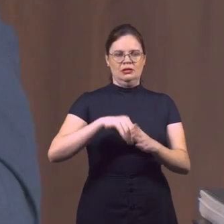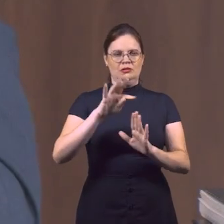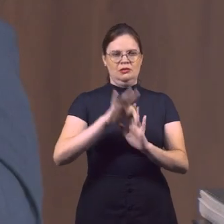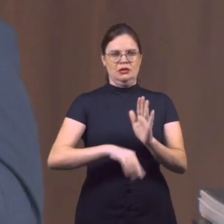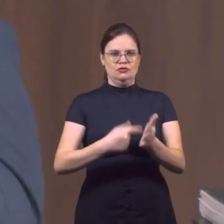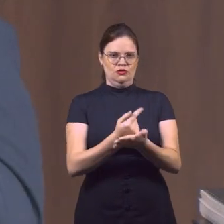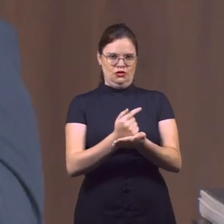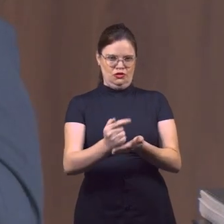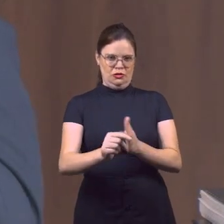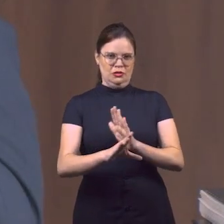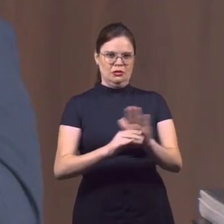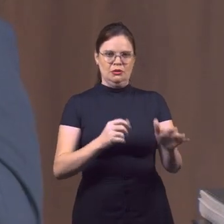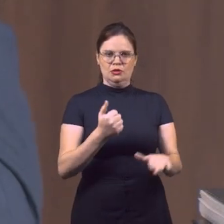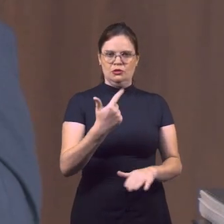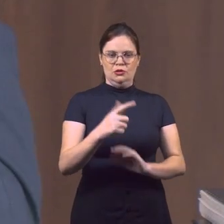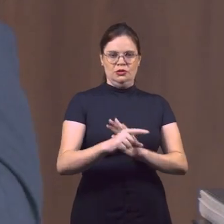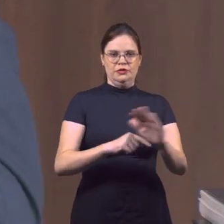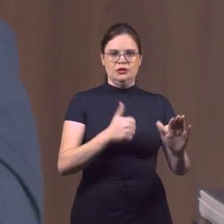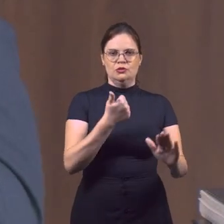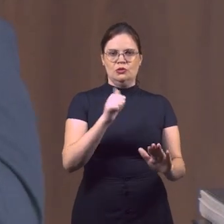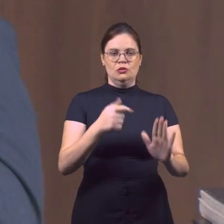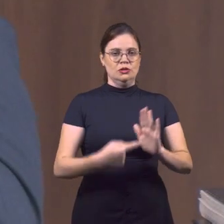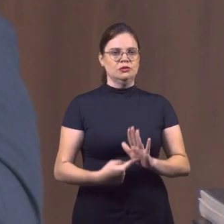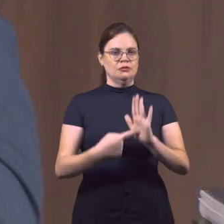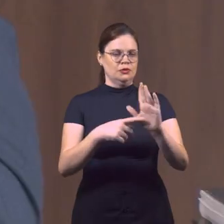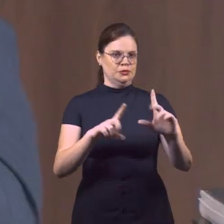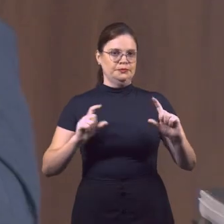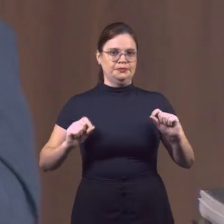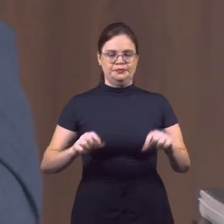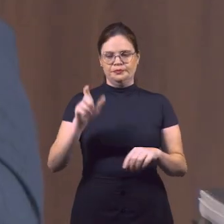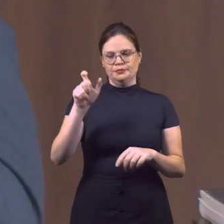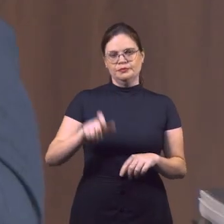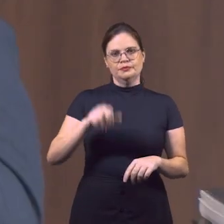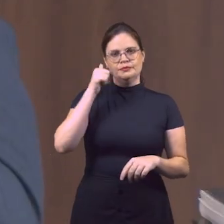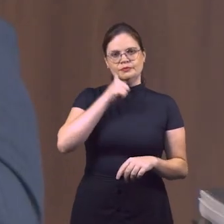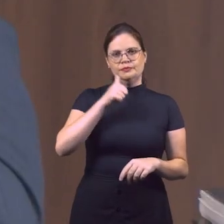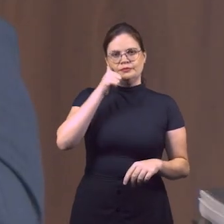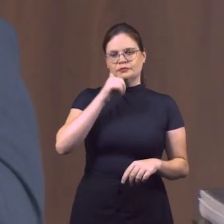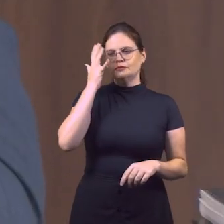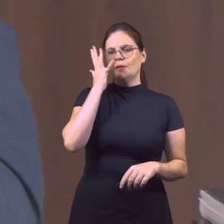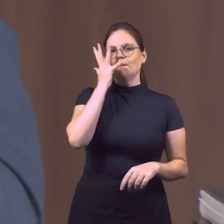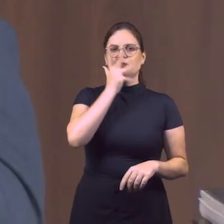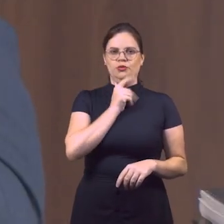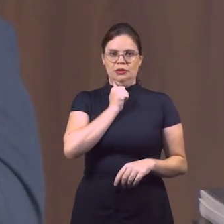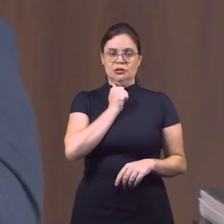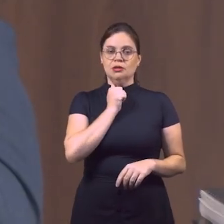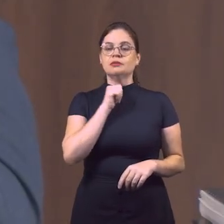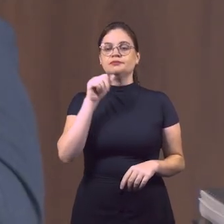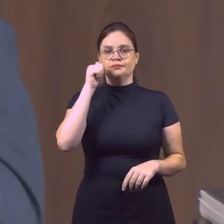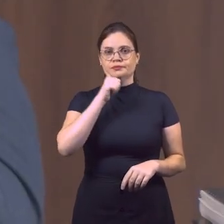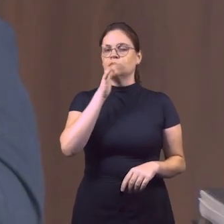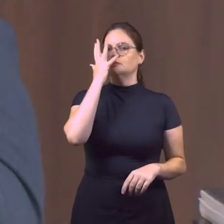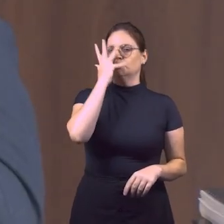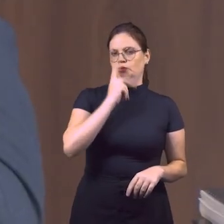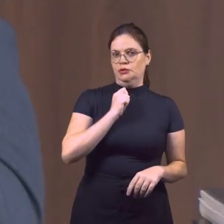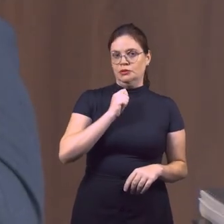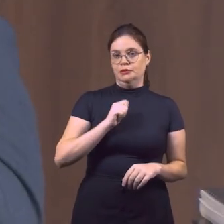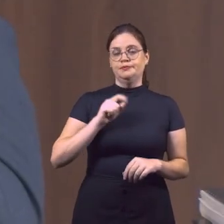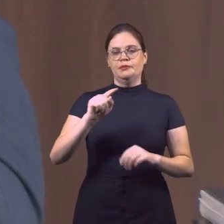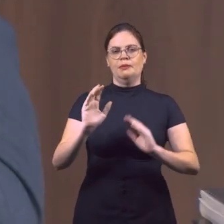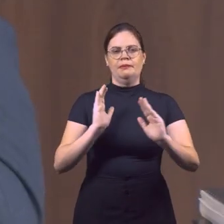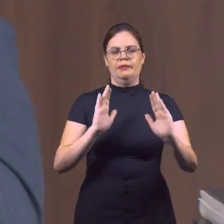que Sara era uma mulher muito formosa. E durante o período que Abraão viveu no Egito,